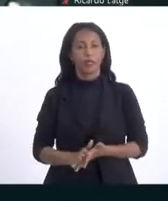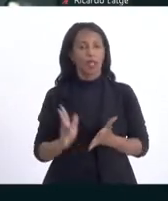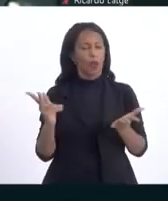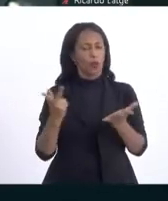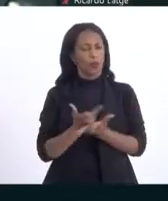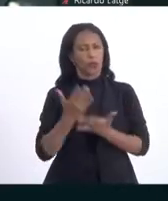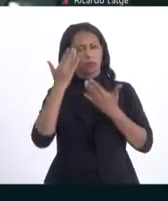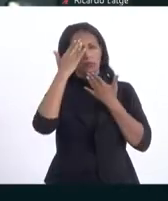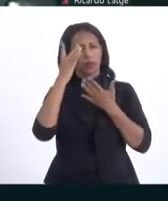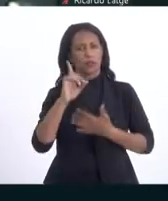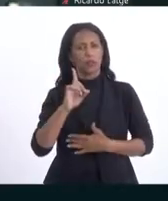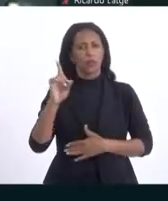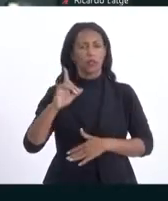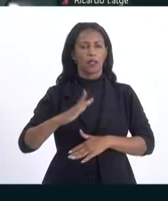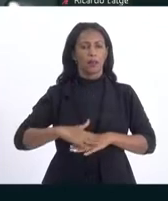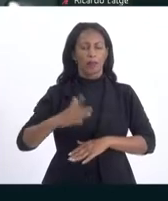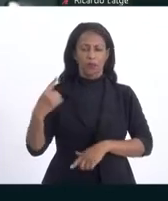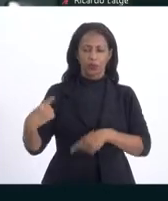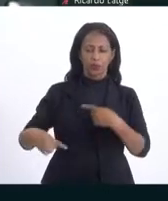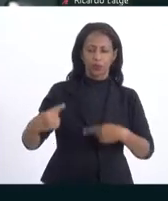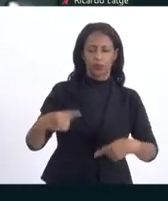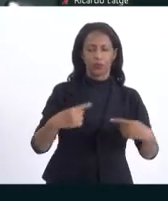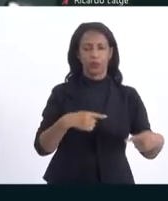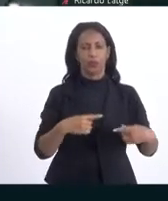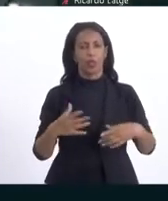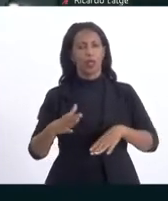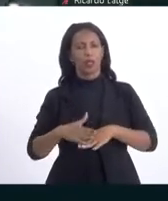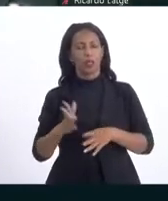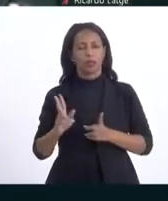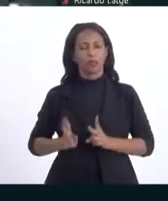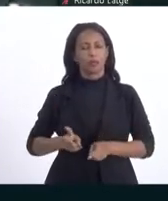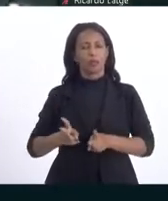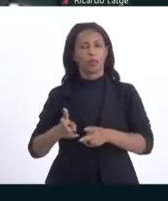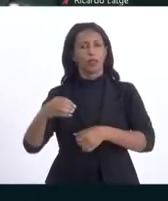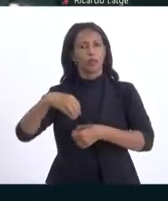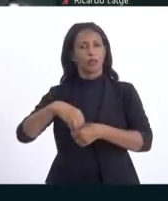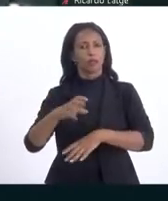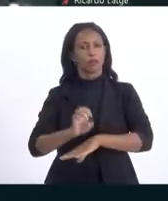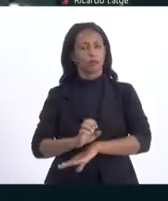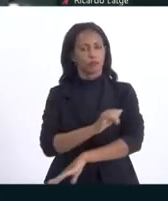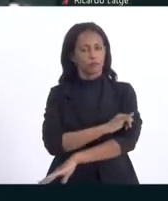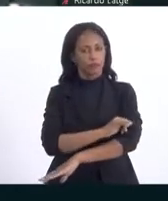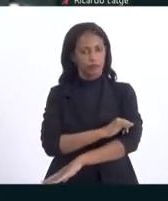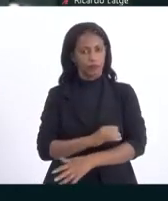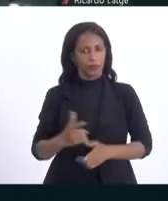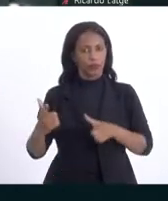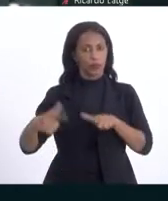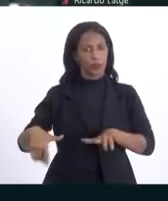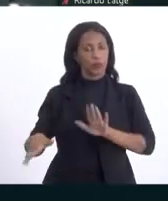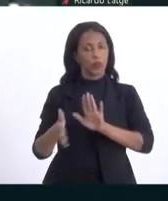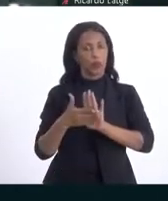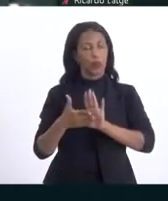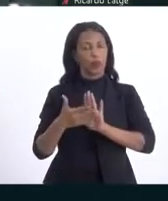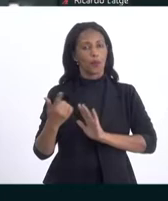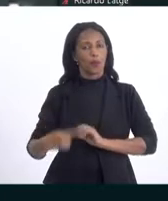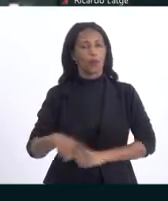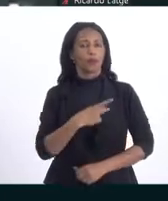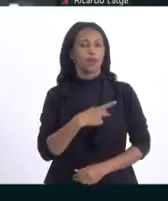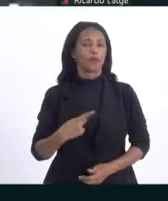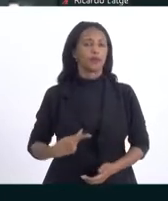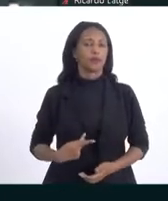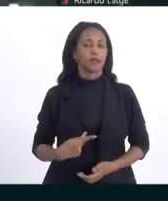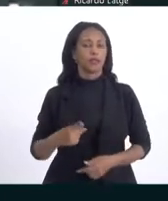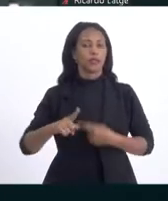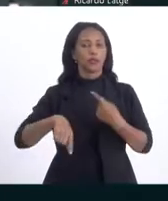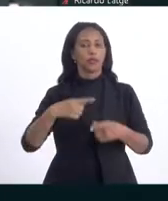graças a Deus, dando um pouco mais de competitividade para o segmento aí dentro do estado do Rio de Janeiro, onde o próprio presidente sempre,